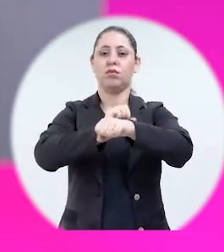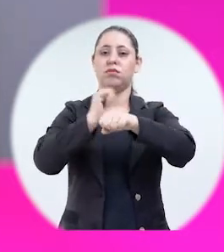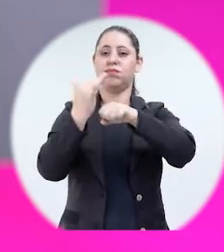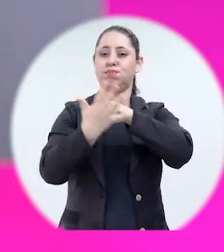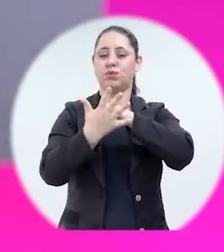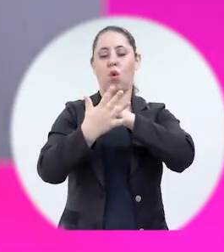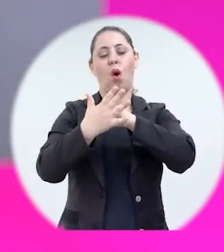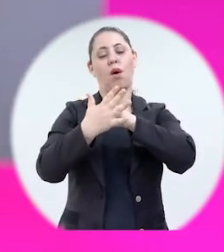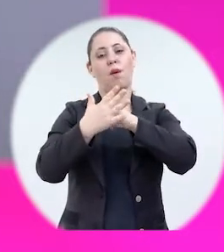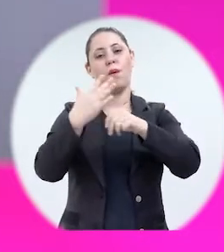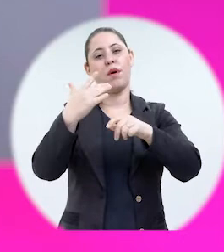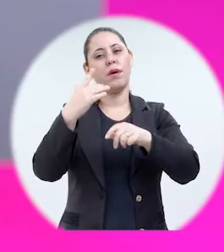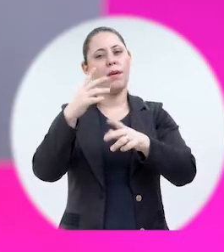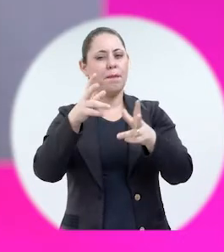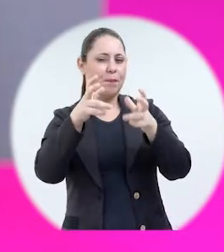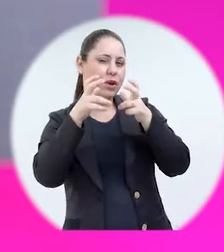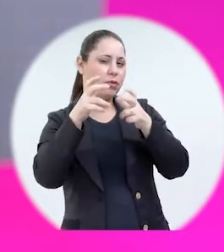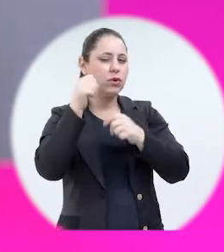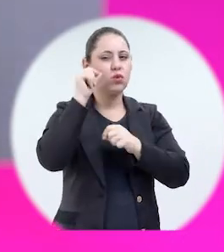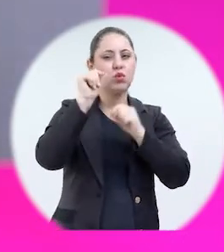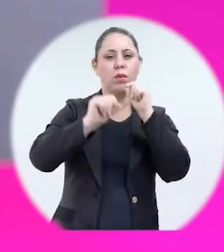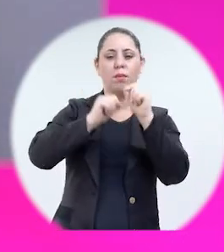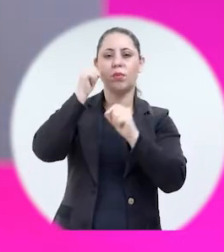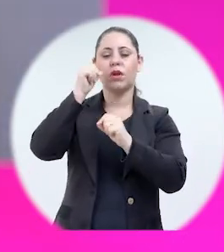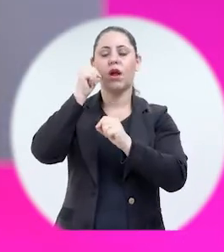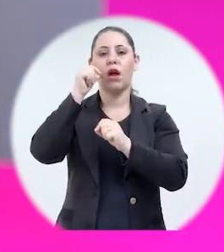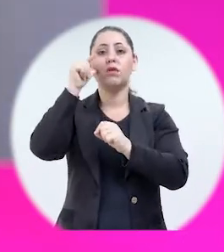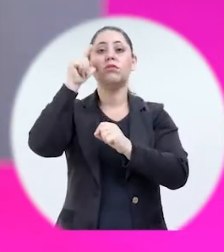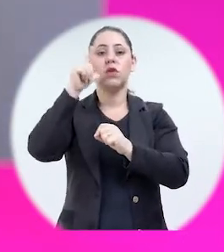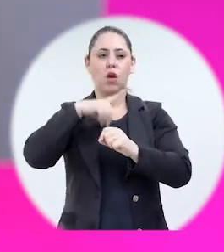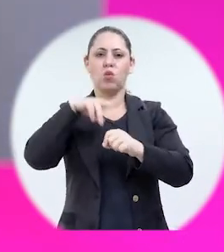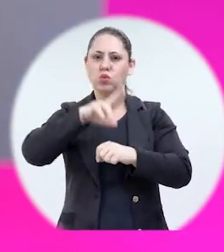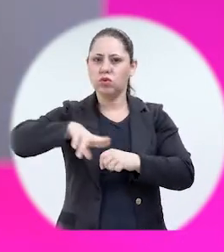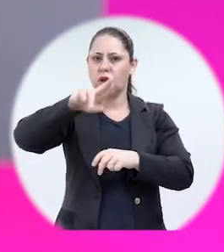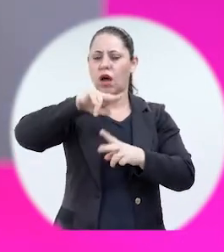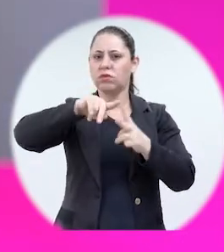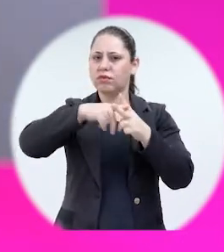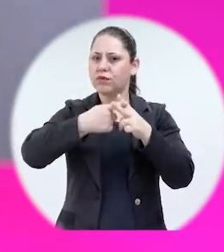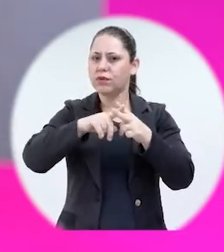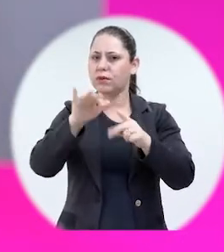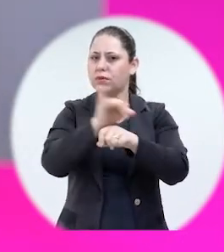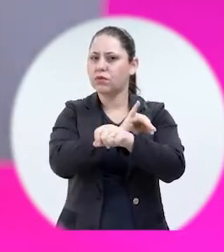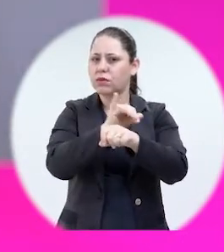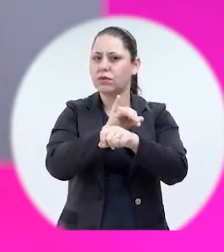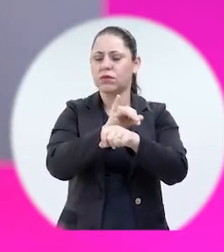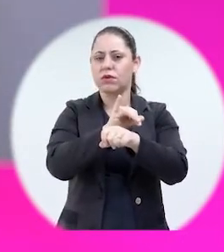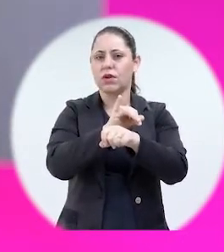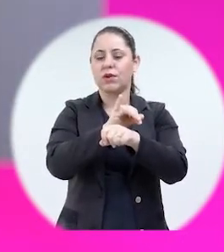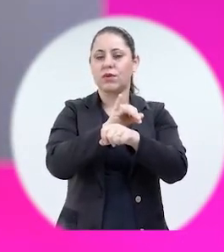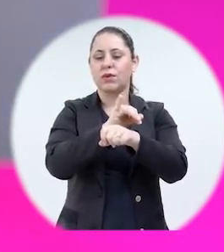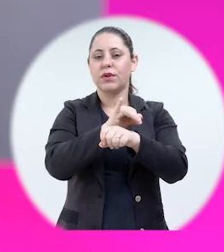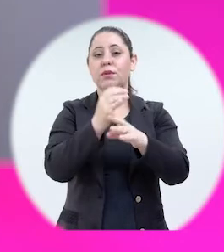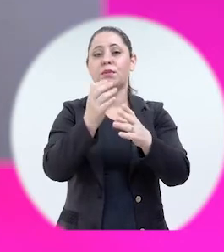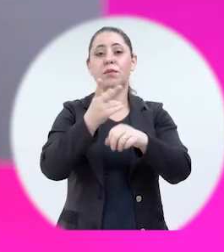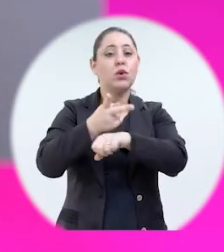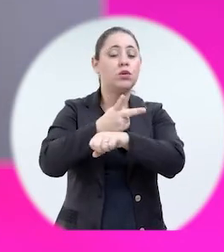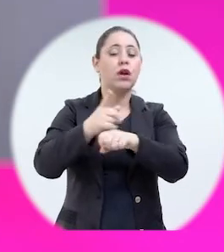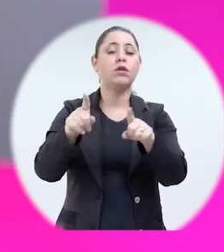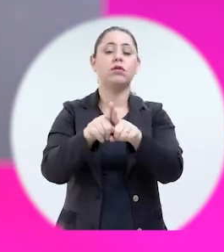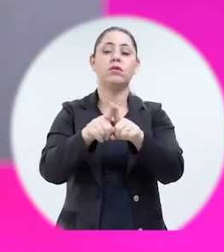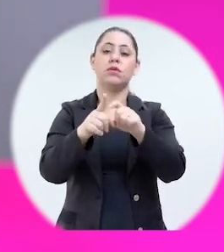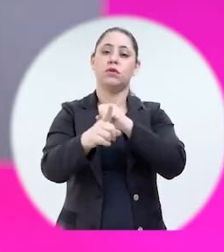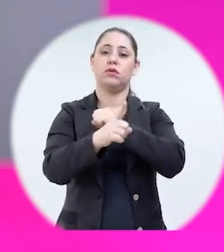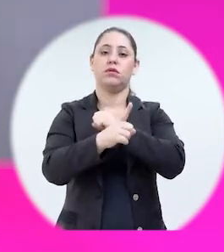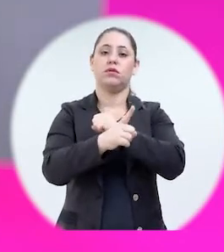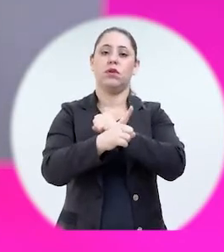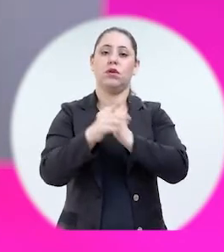pandemia, e a gente tem percebido que as mulheres têm se apropriado, sim, dessa ferramenta, né, e têm buscado por esse atendimento,